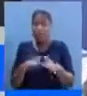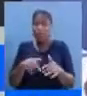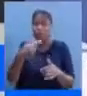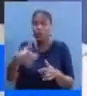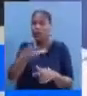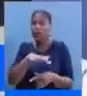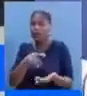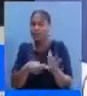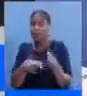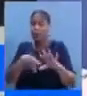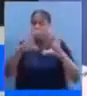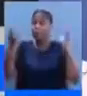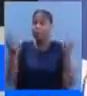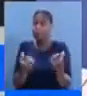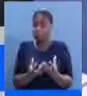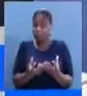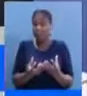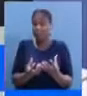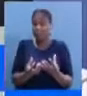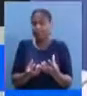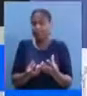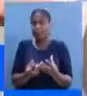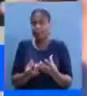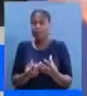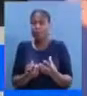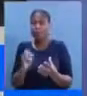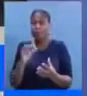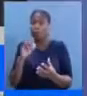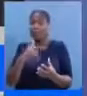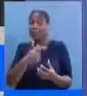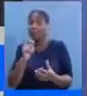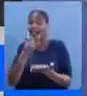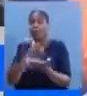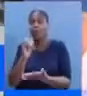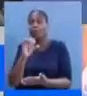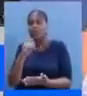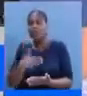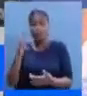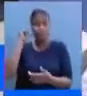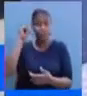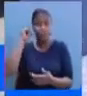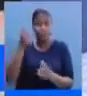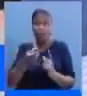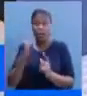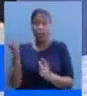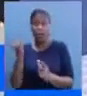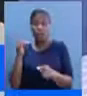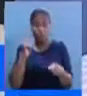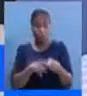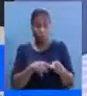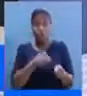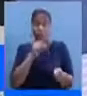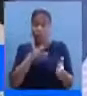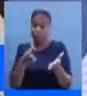áreas globais, do Oriente até o Ocidente, é muito importante que organizações como esta